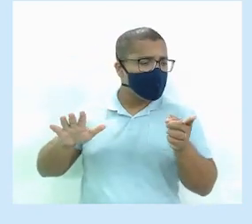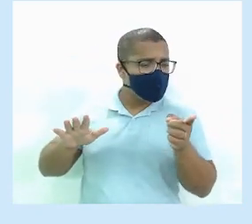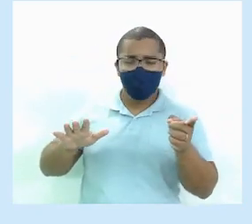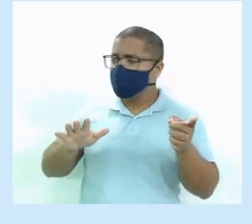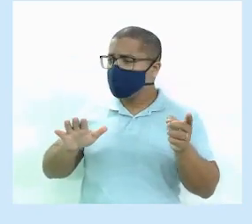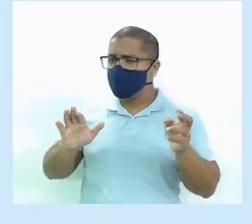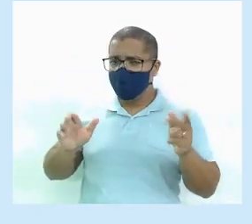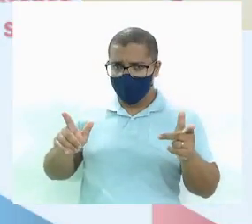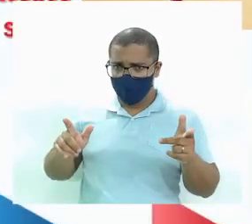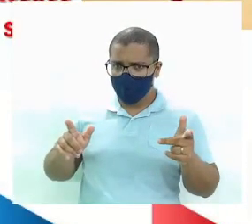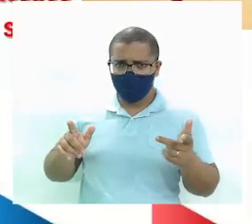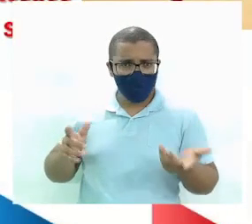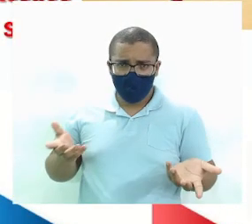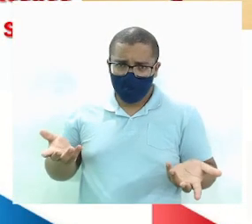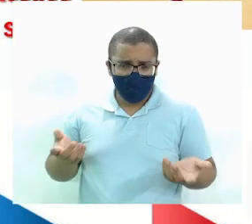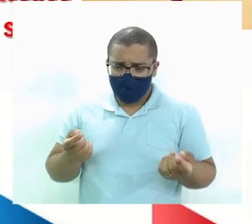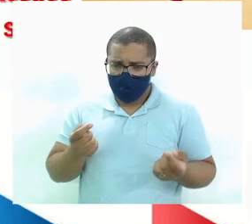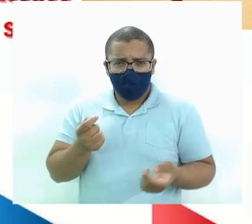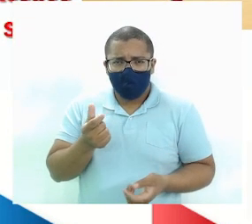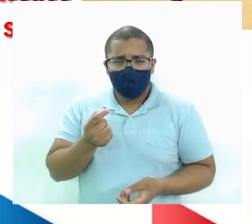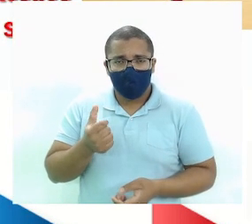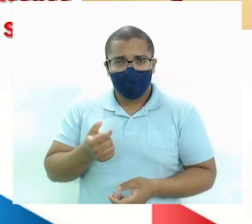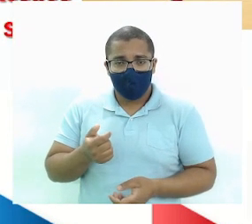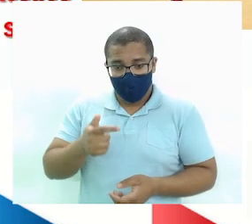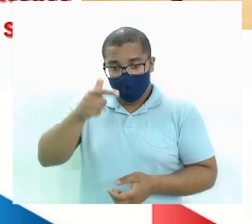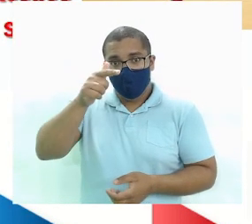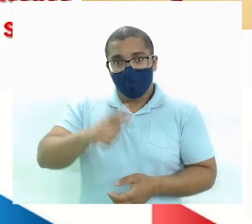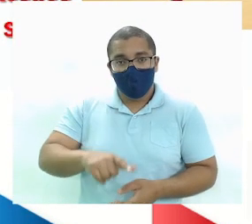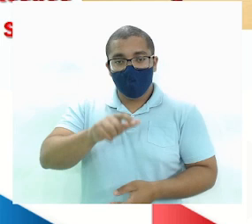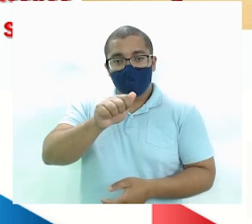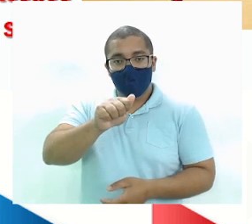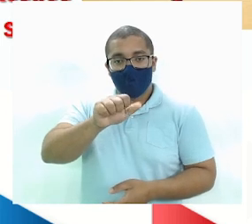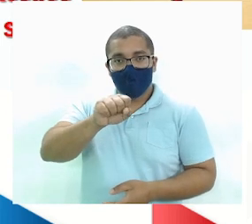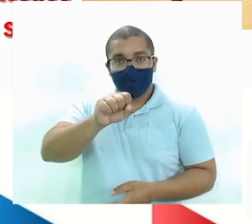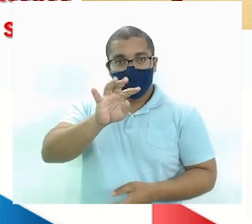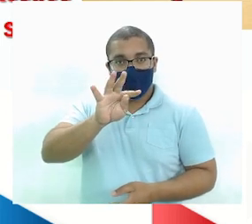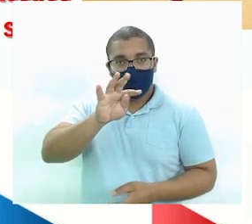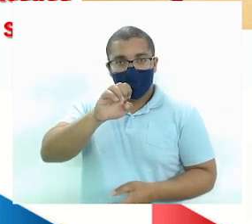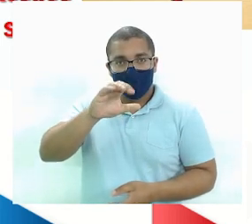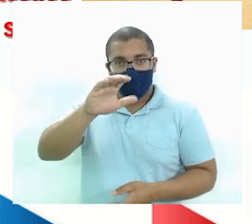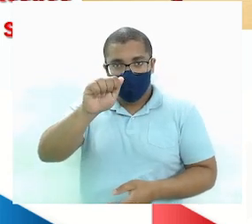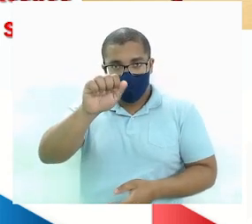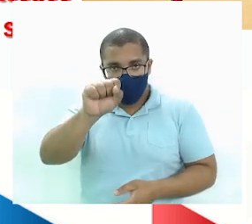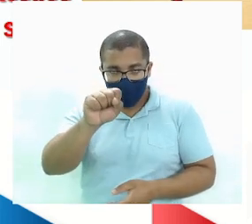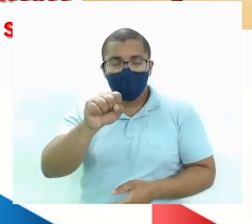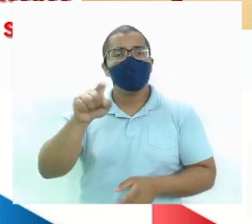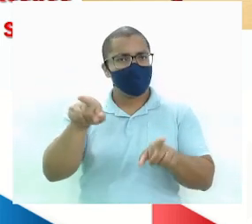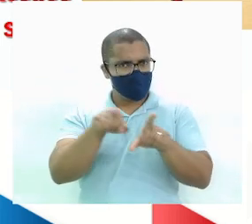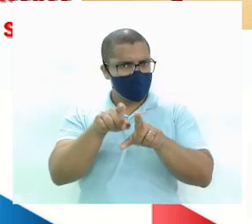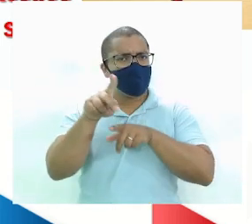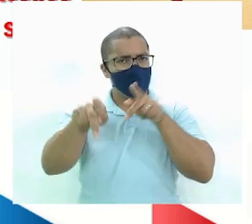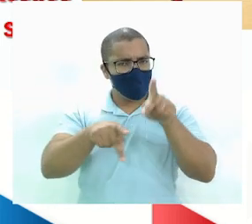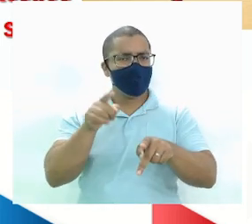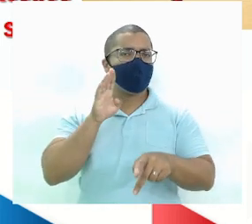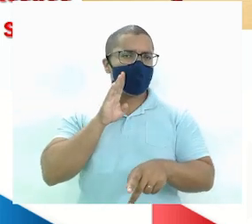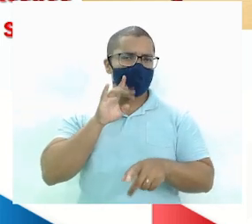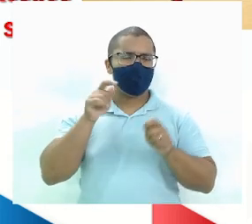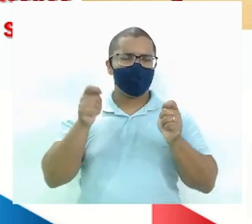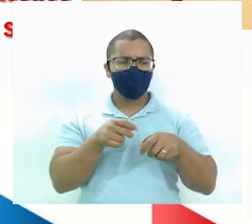para os astecas, que é um povo também que tem muita coisa legal para a gente ver. Os